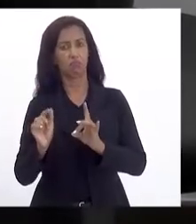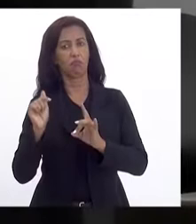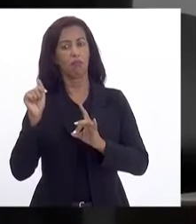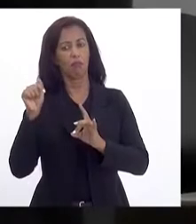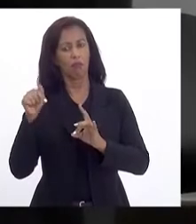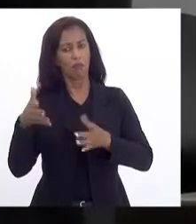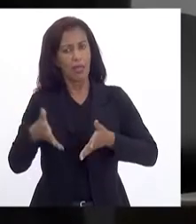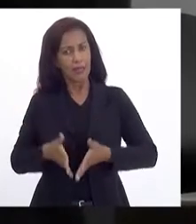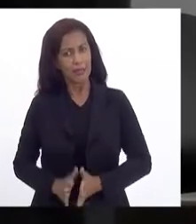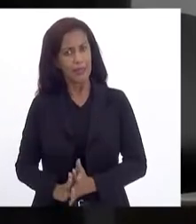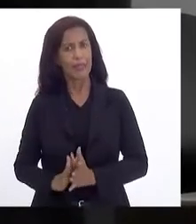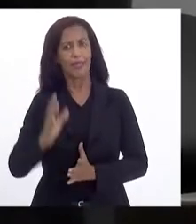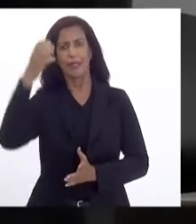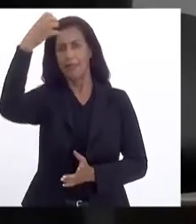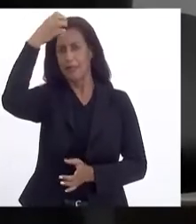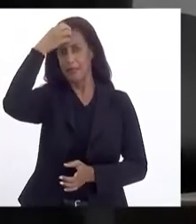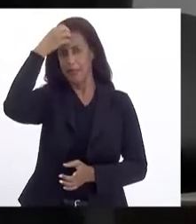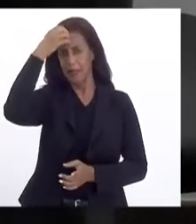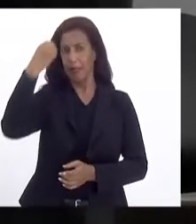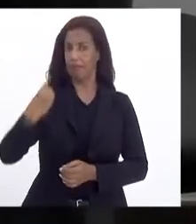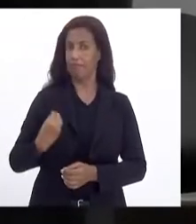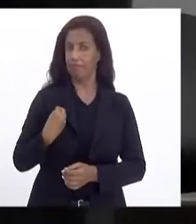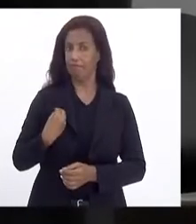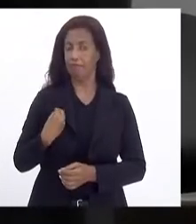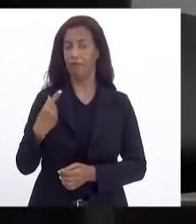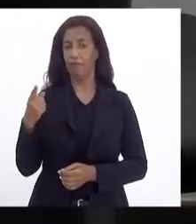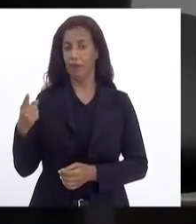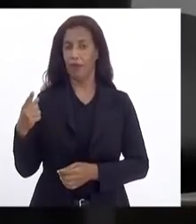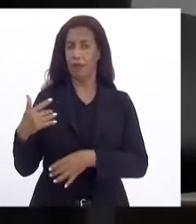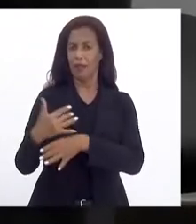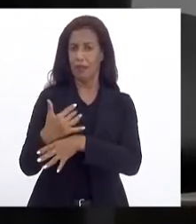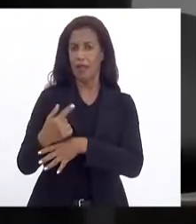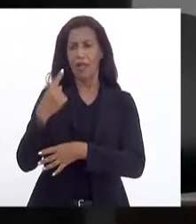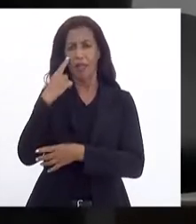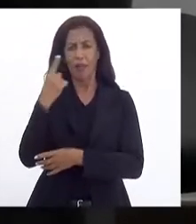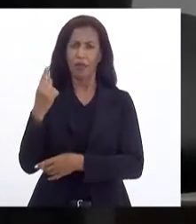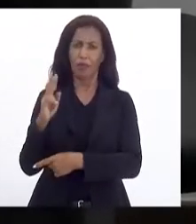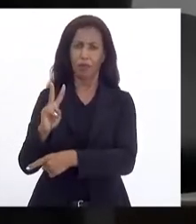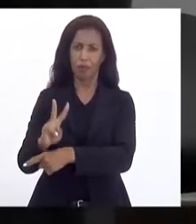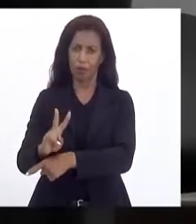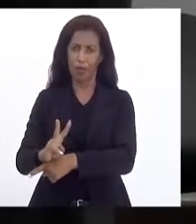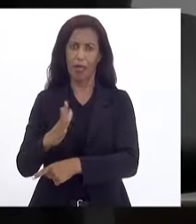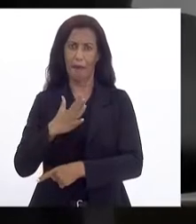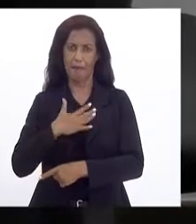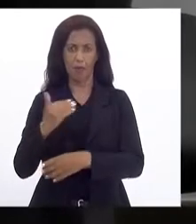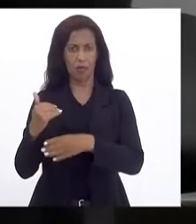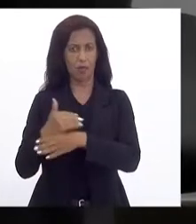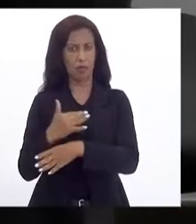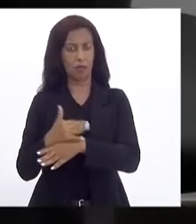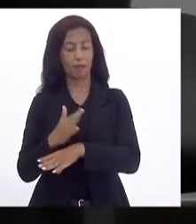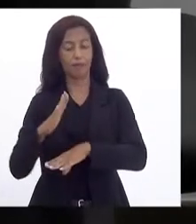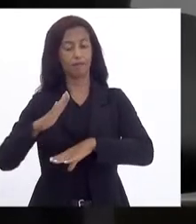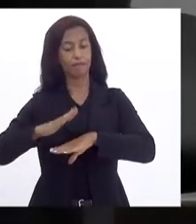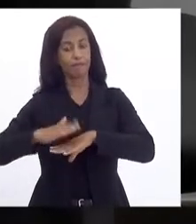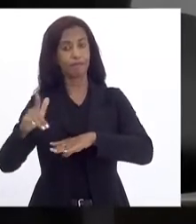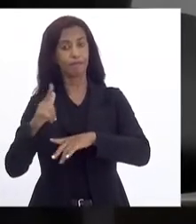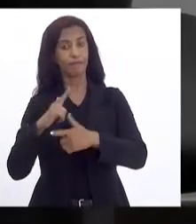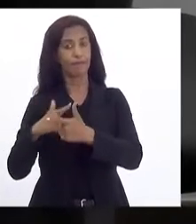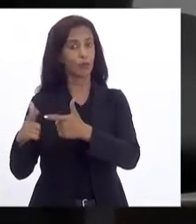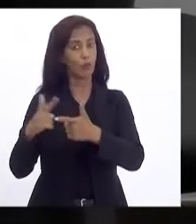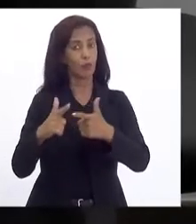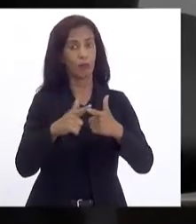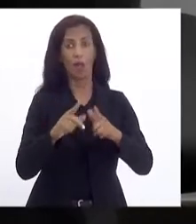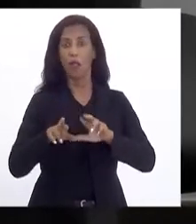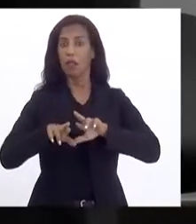cidade, nascida em Angra dos Reis, quero ver a minha cidade preservada. Mas os maiores problemas não estão nas